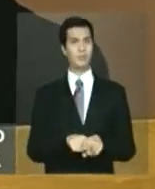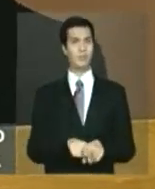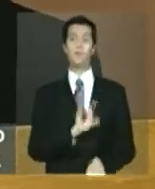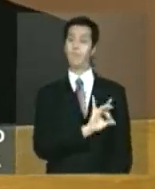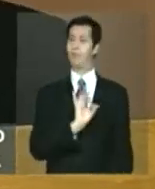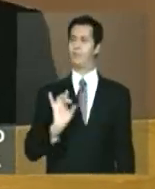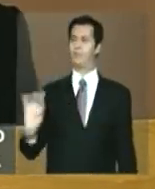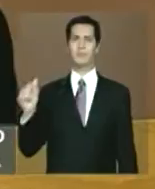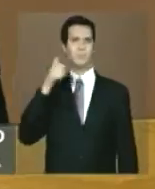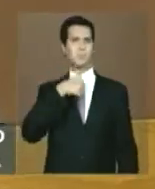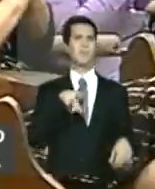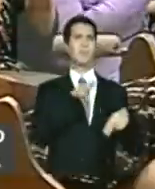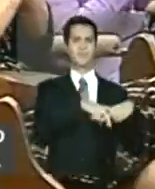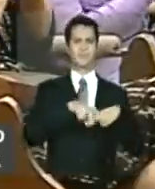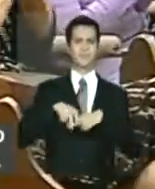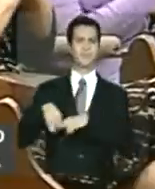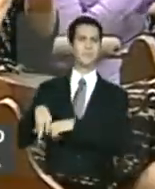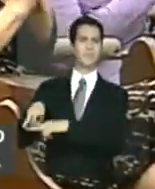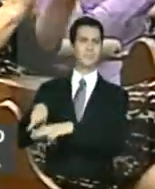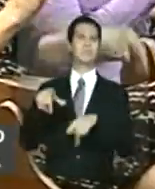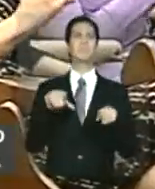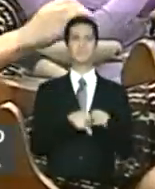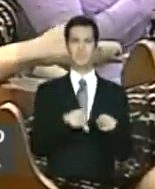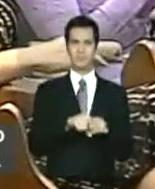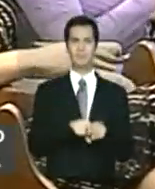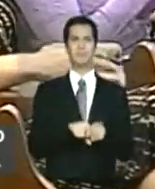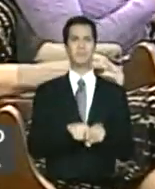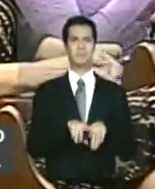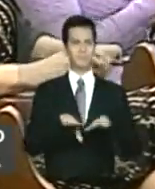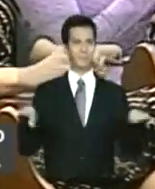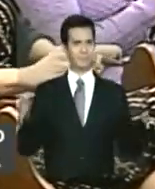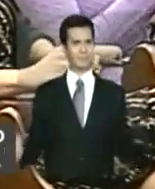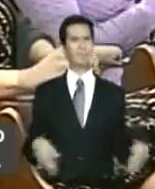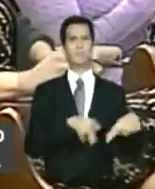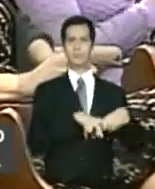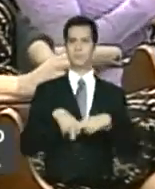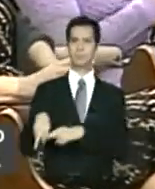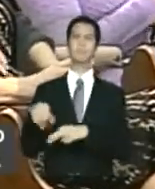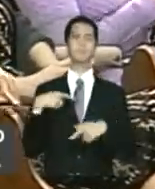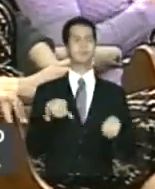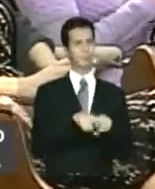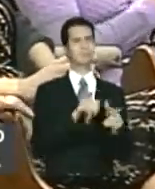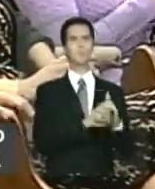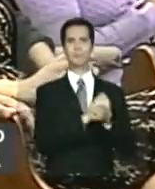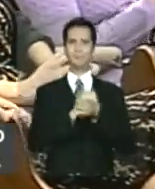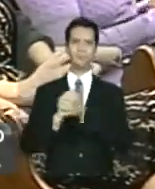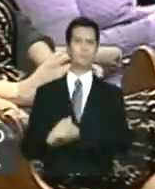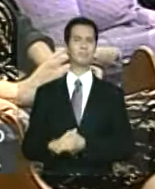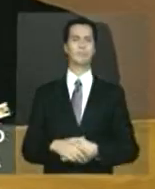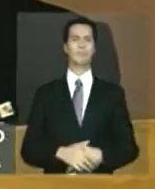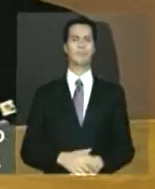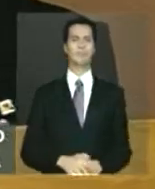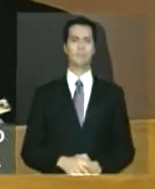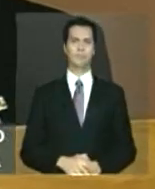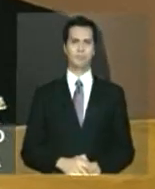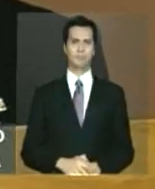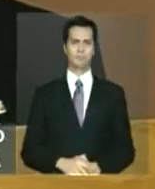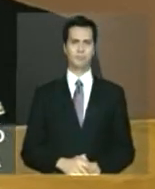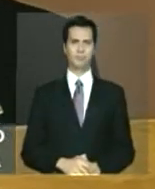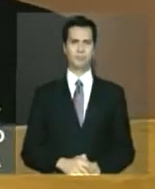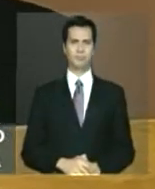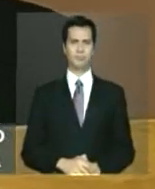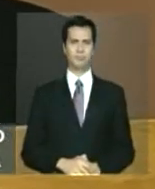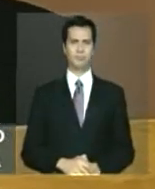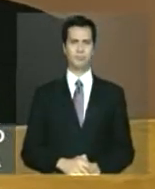que estamos aqui nesta mesa eh eu quero dizer para